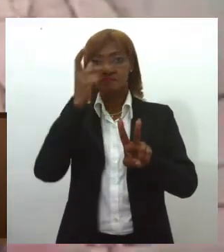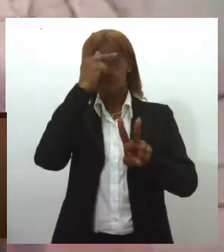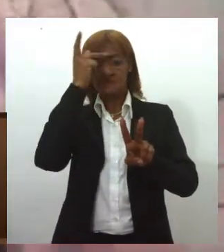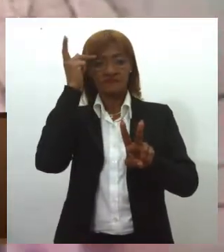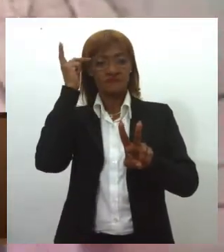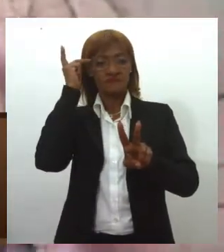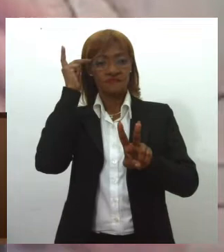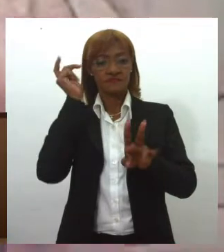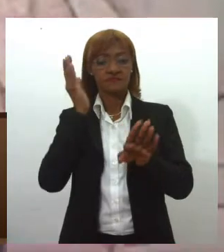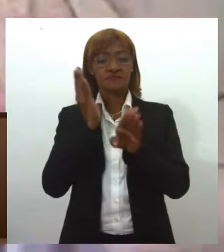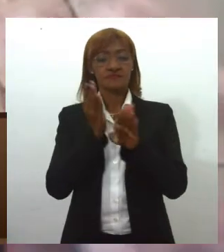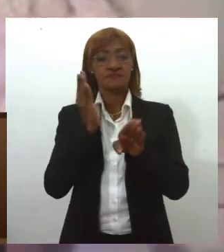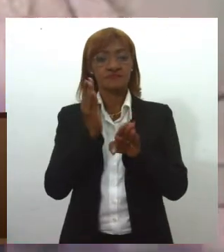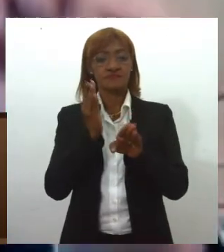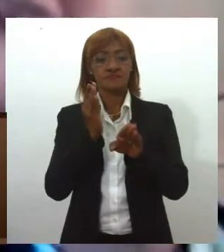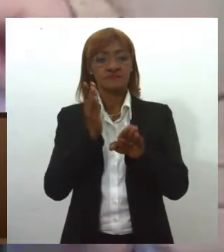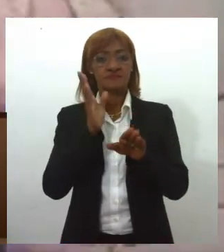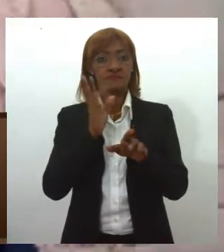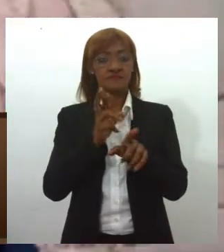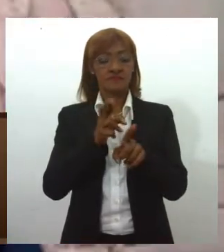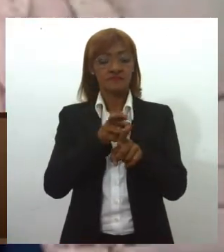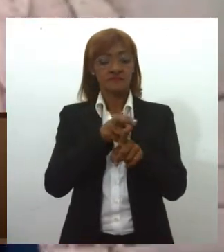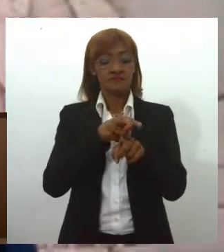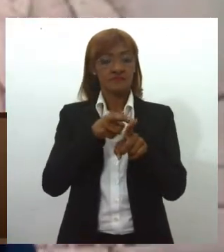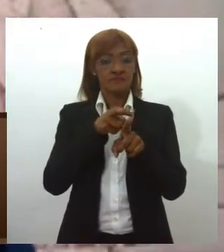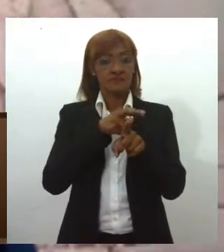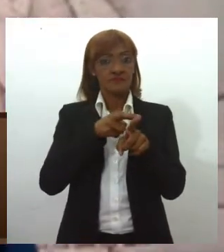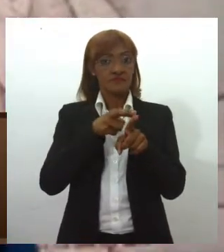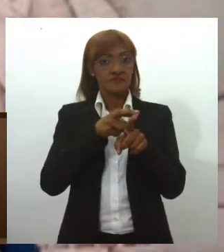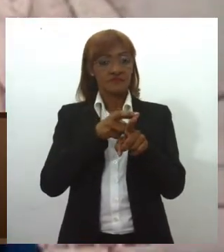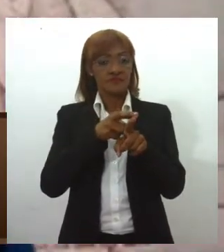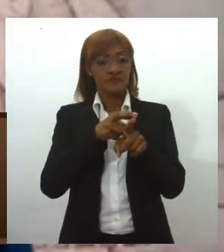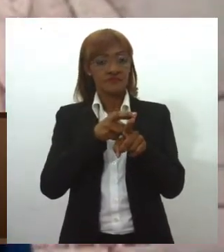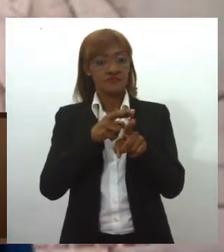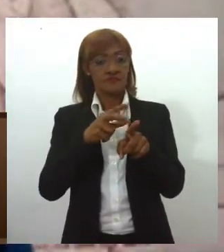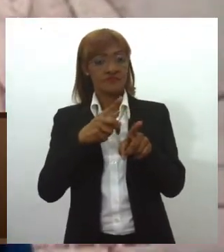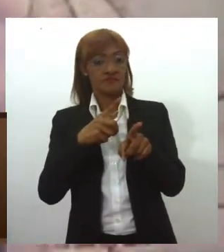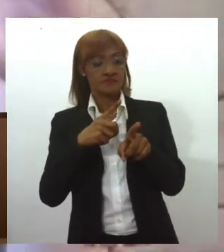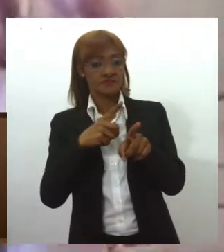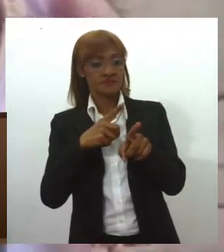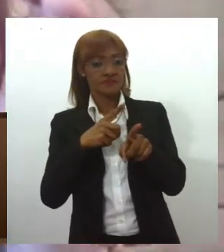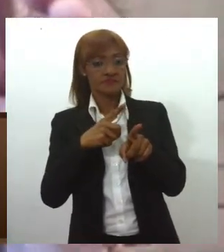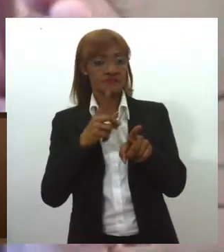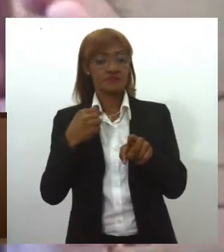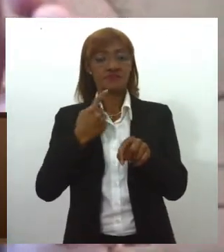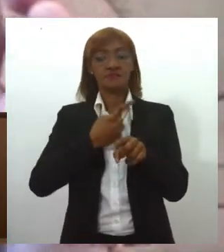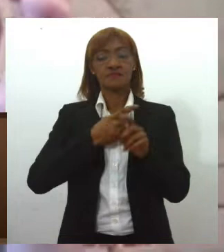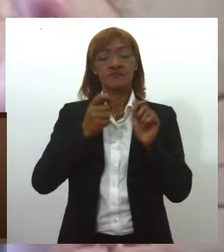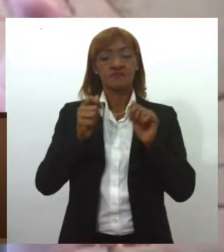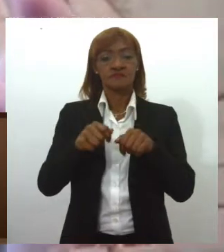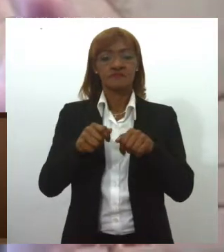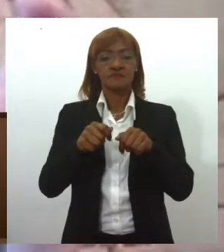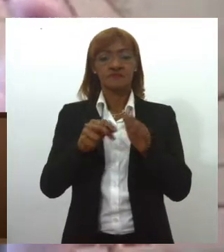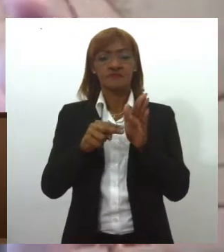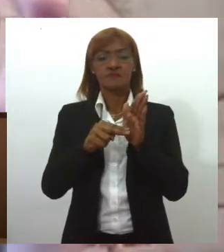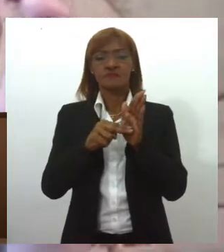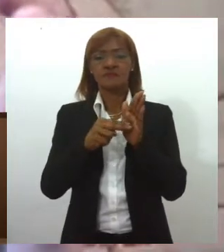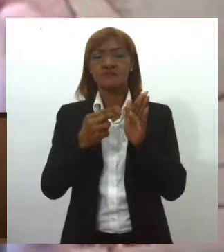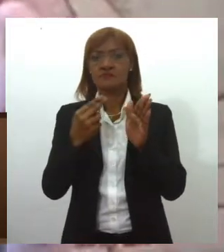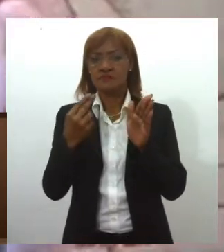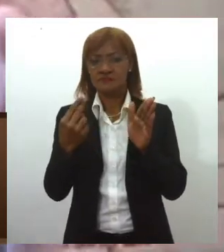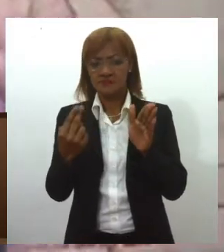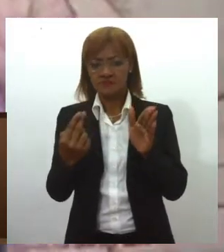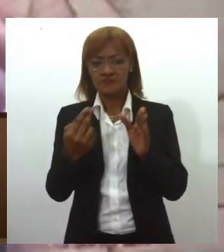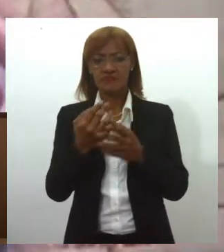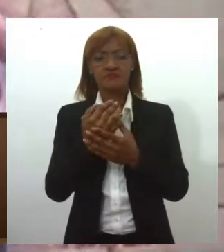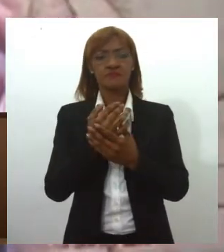o câncer de próstata enquanto ele estava localizado na próstata. A gente pode trabalhar com a cirurgia, né, quem